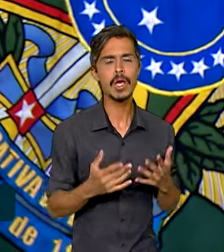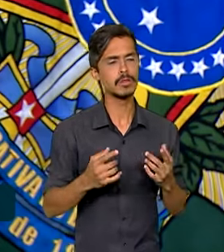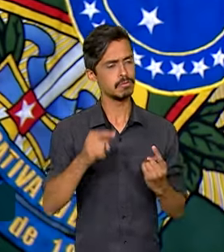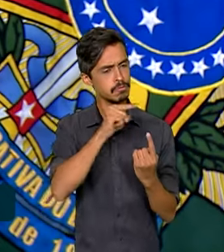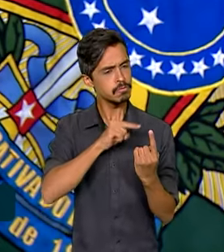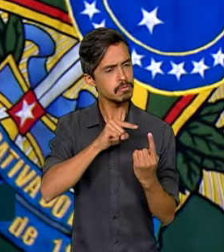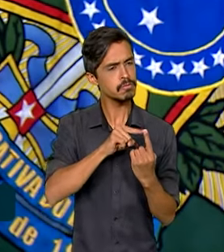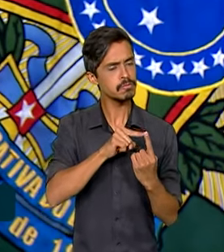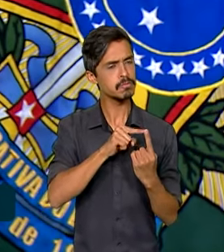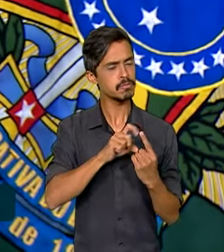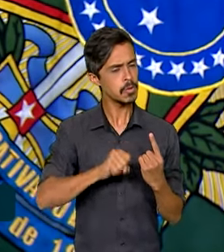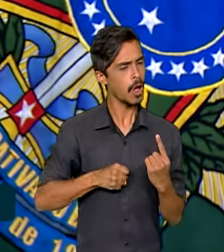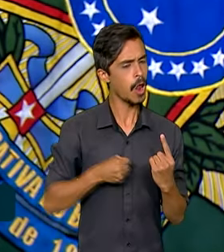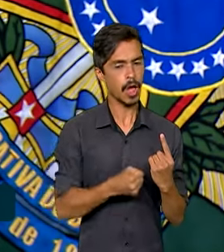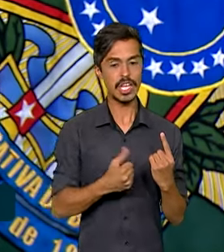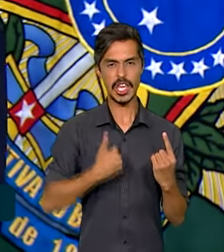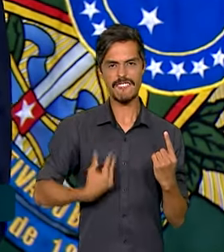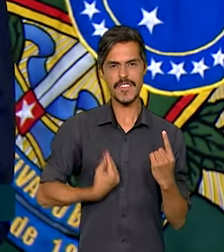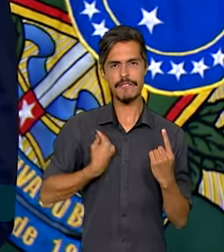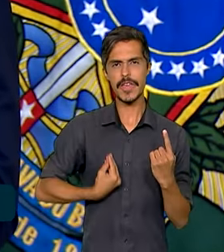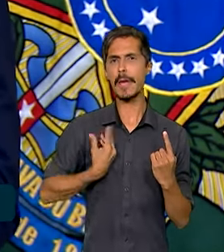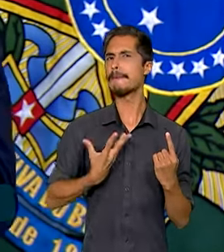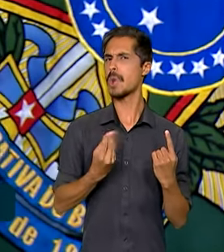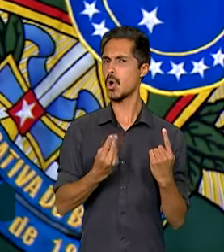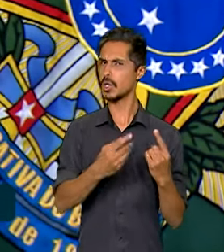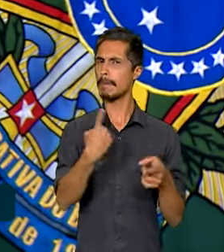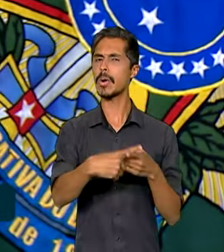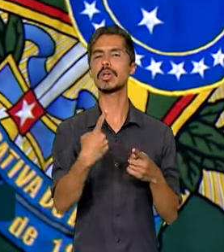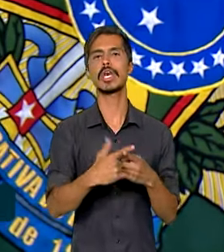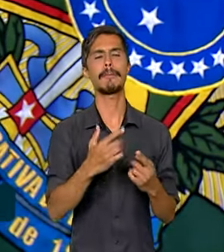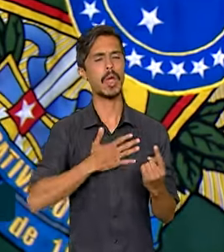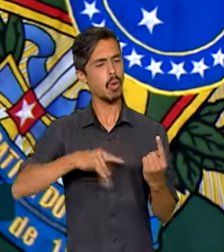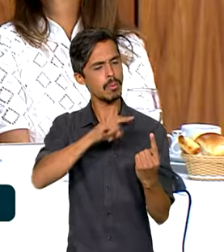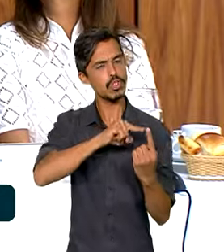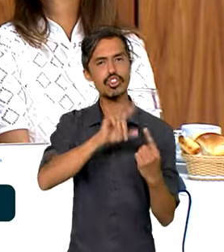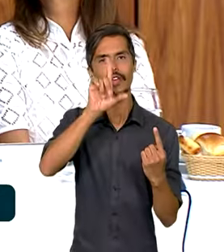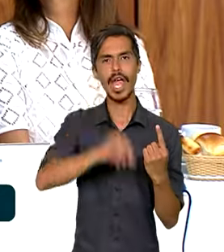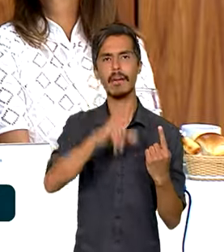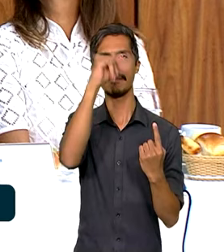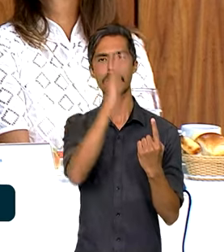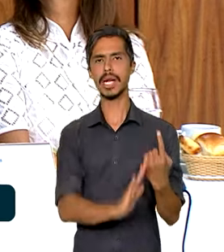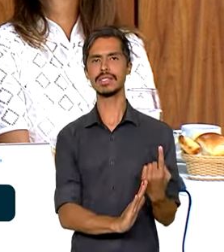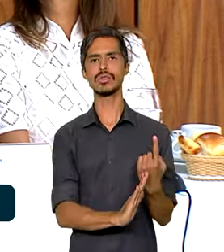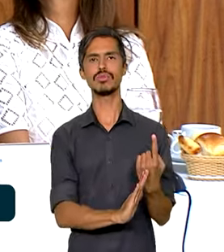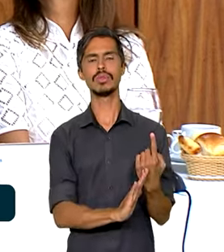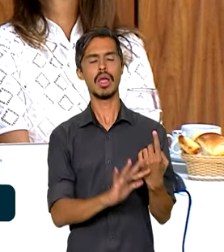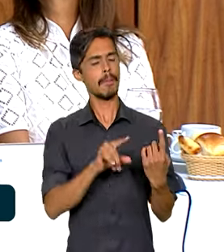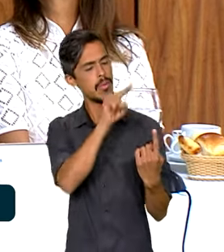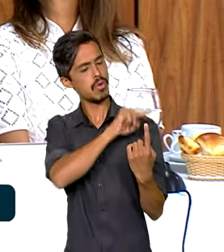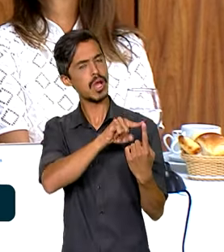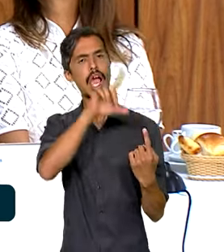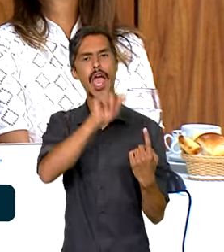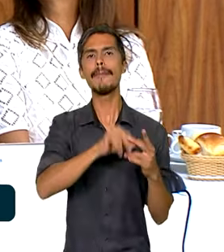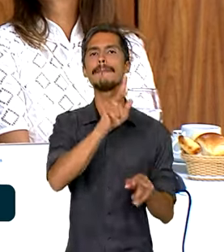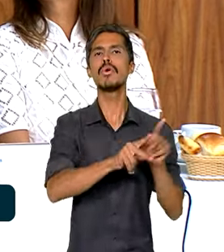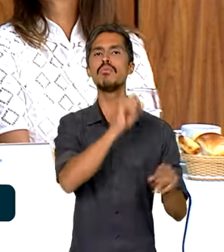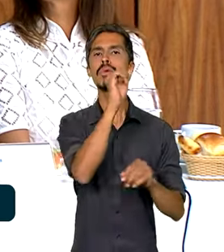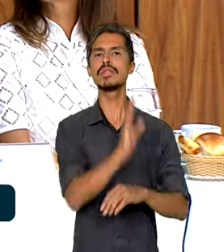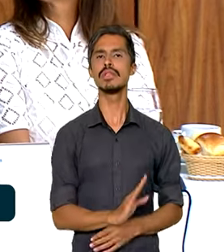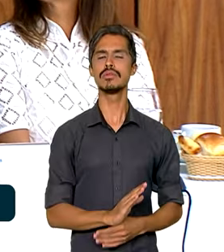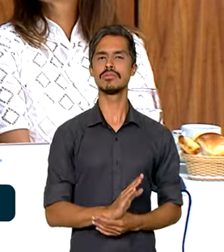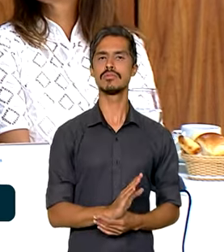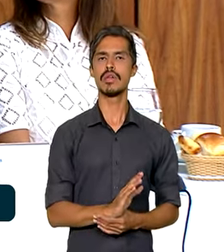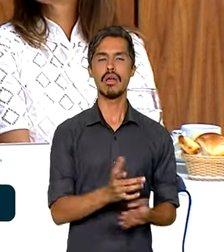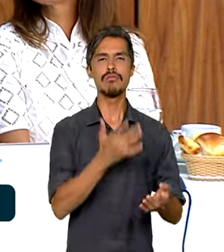por isso que eu vou viver muito porque eu tenho uma causa a minha causa chama-se Brasil a minha causa chama-se povo brasileiro eu